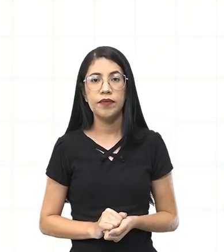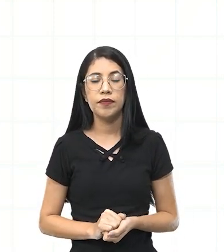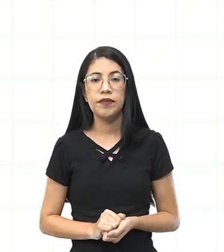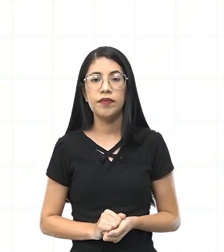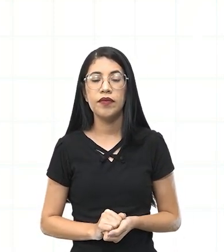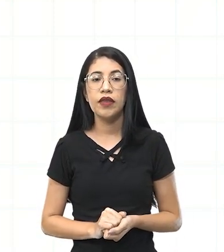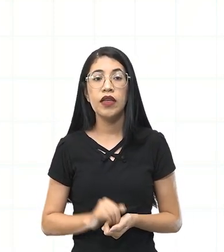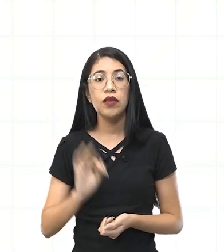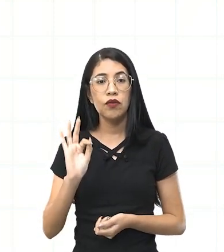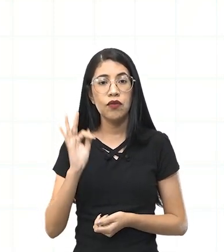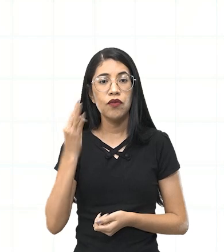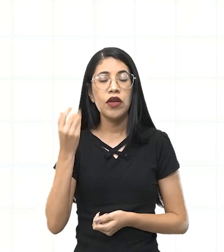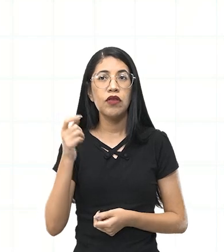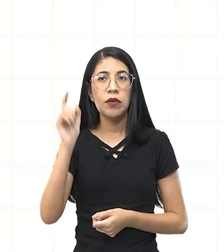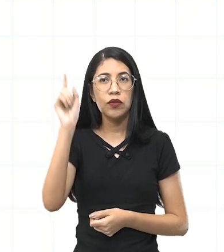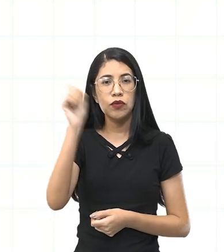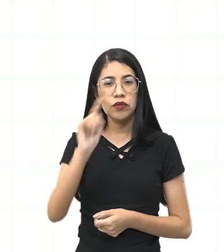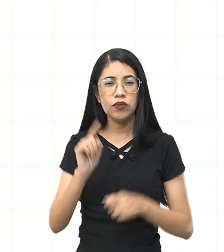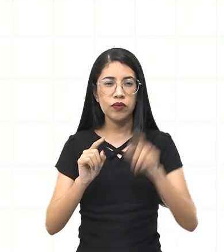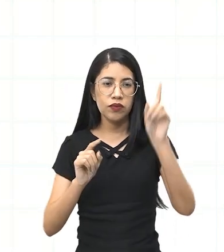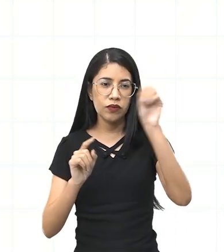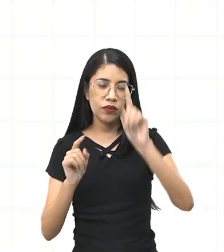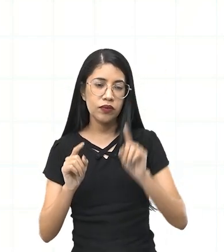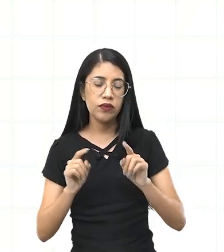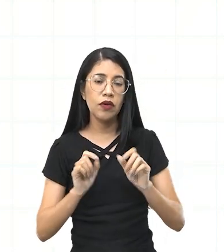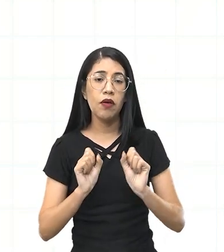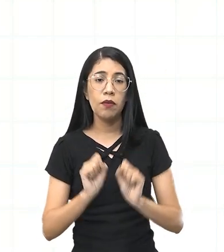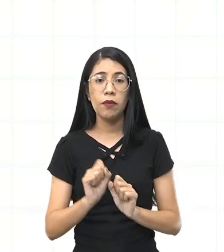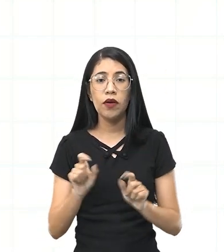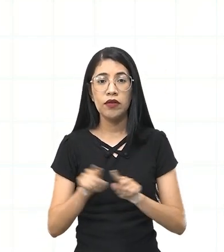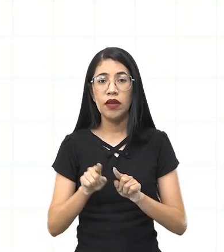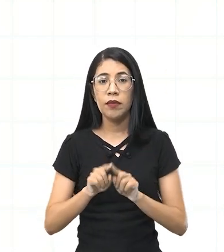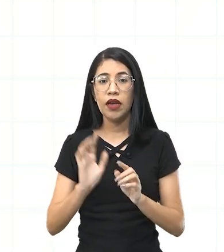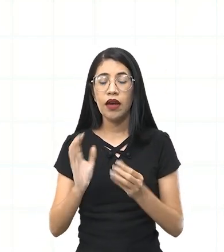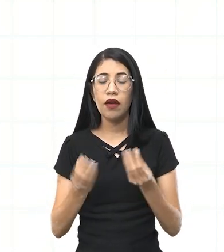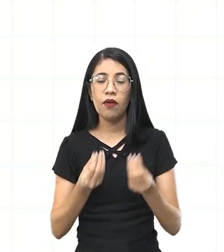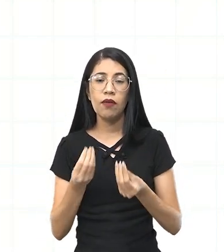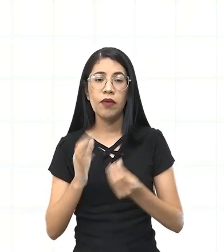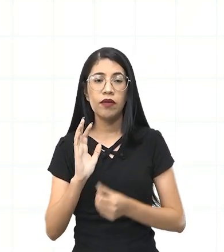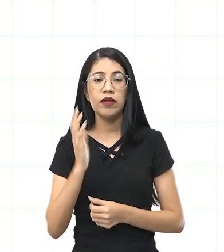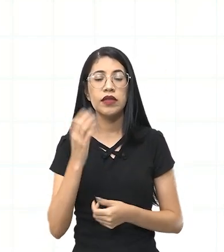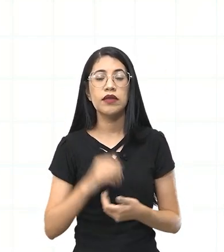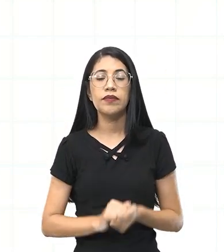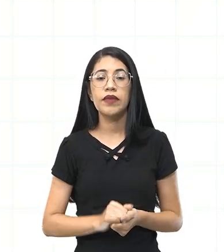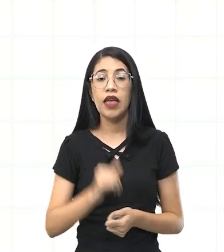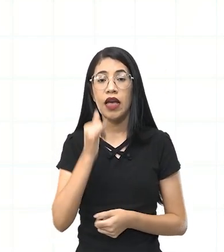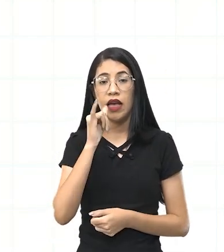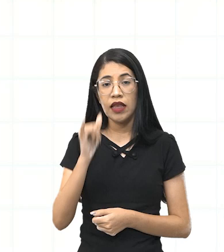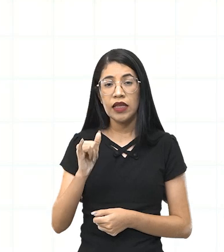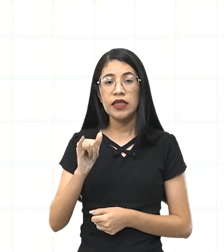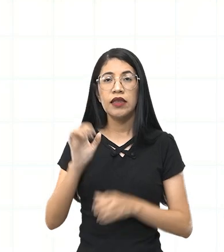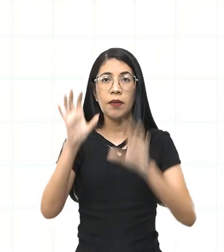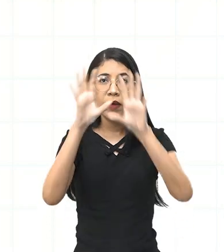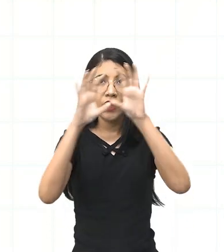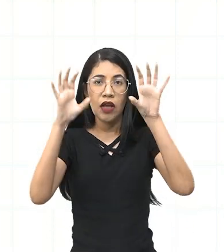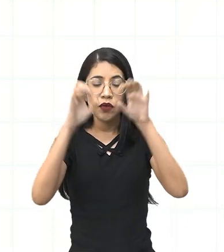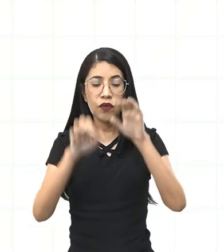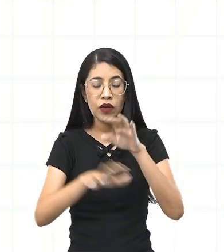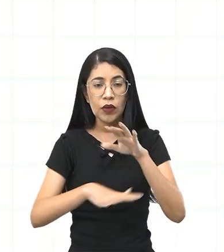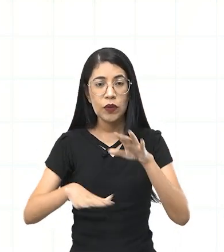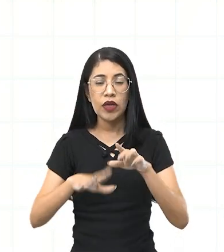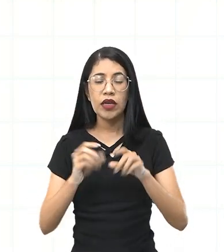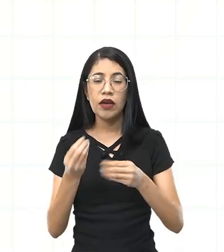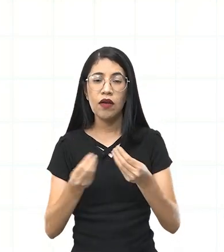esse fenômeno, né, que são os raios. Também pode acontecer de formar uma corrente elétrica entre uma nuvem e o solo. Nos dois casos, o